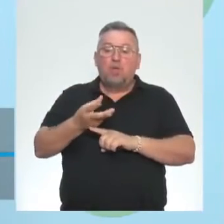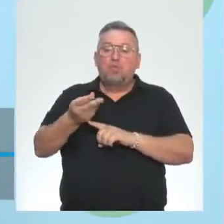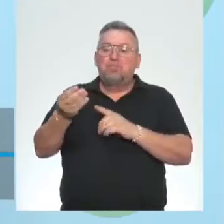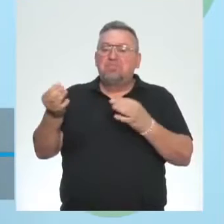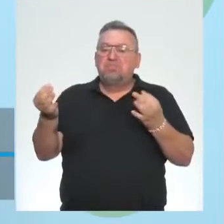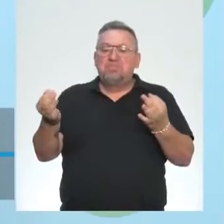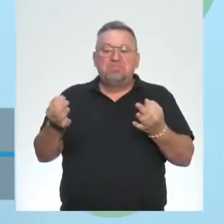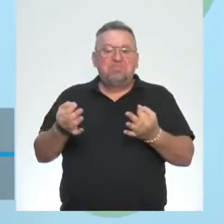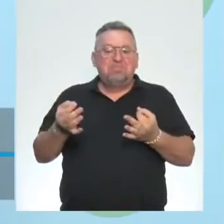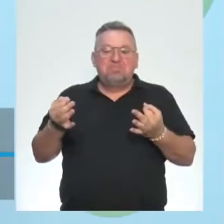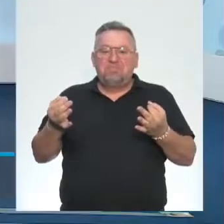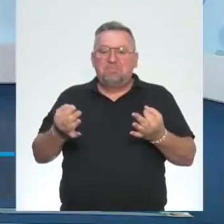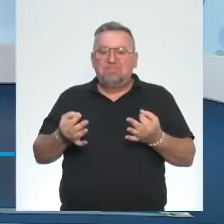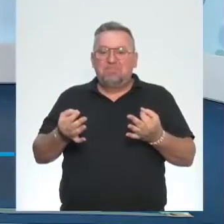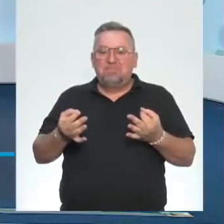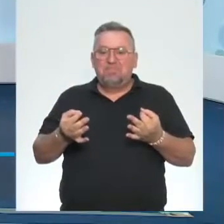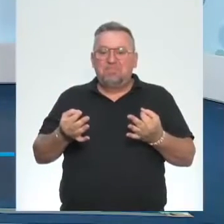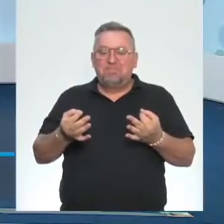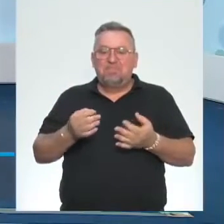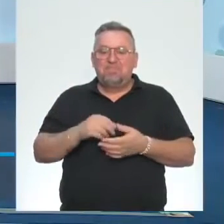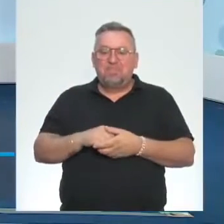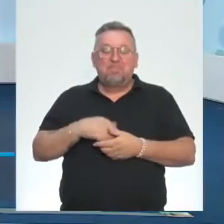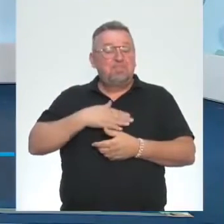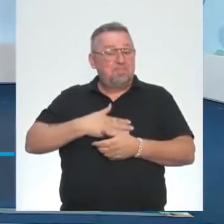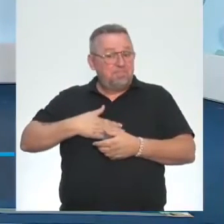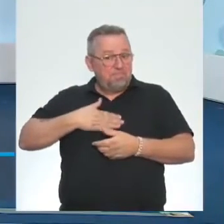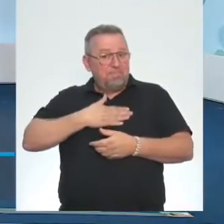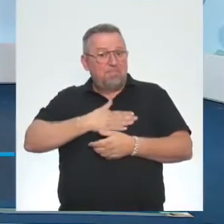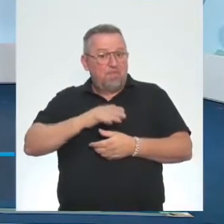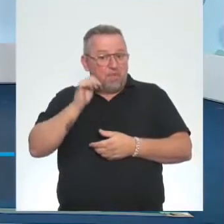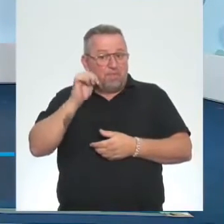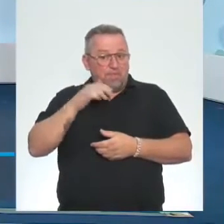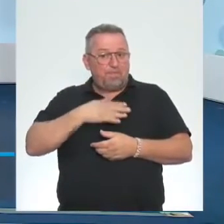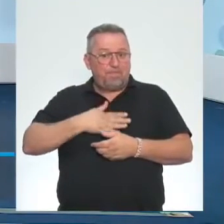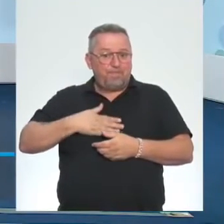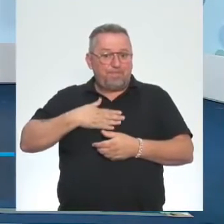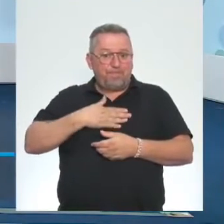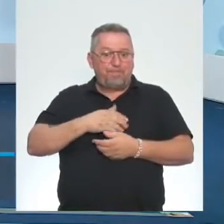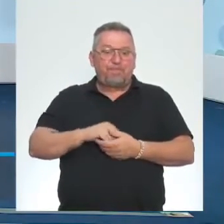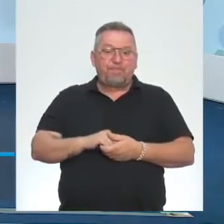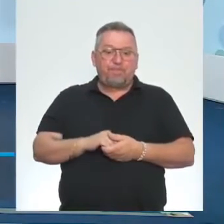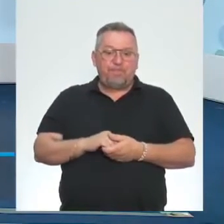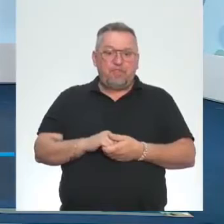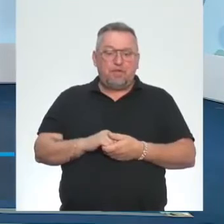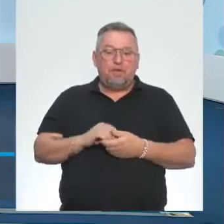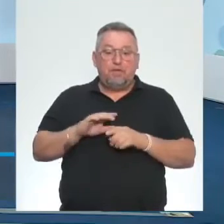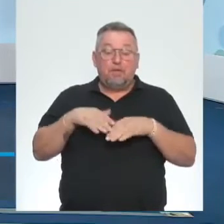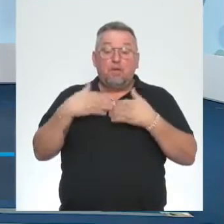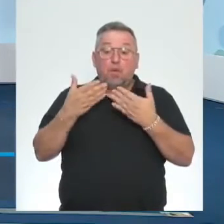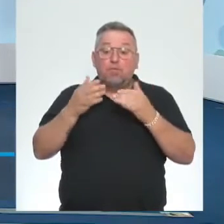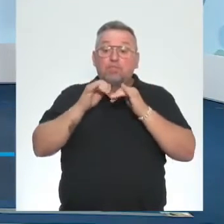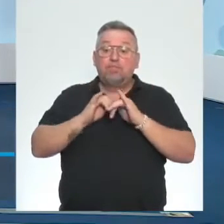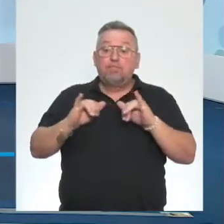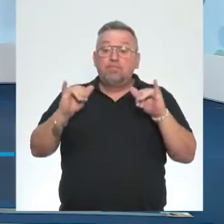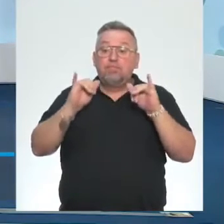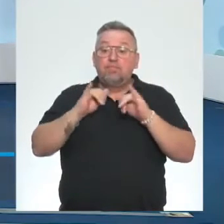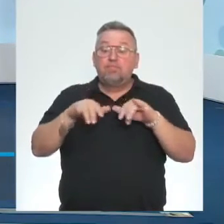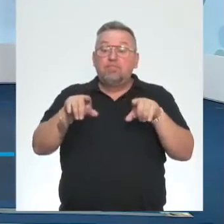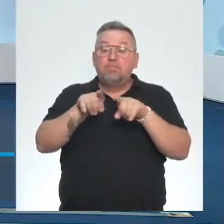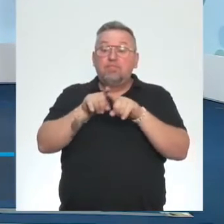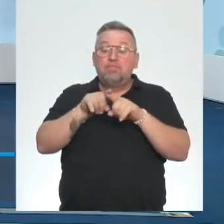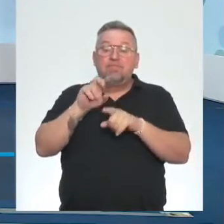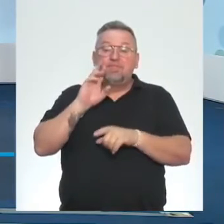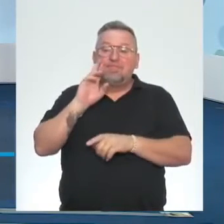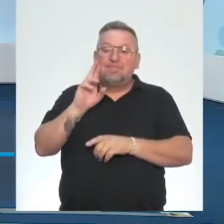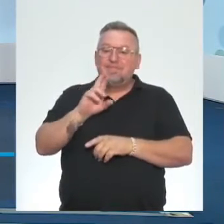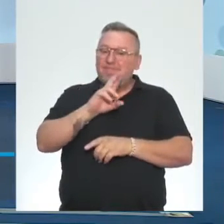assim, muito apreciado de maneira geral. Muito importante. No caso de propagandas também, isso serve também em restaurantes,